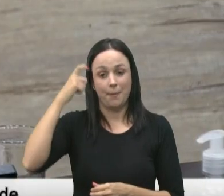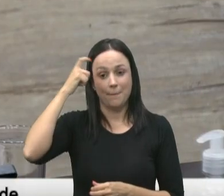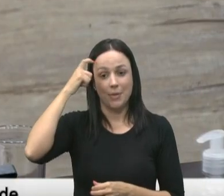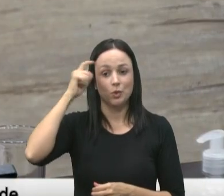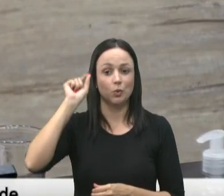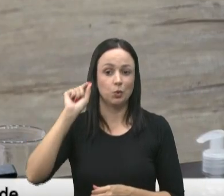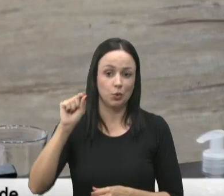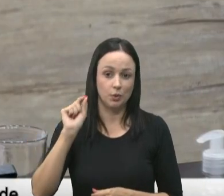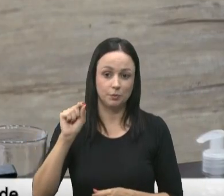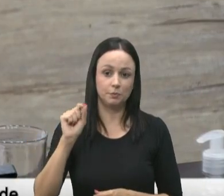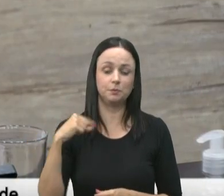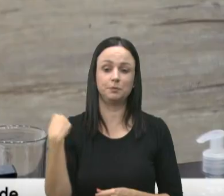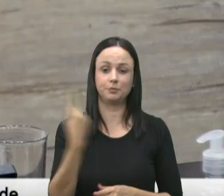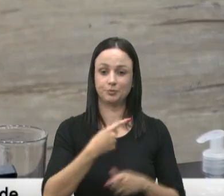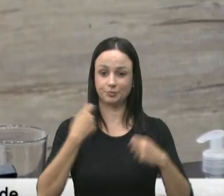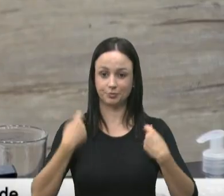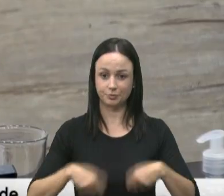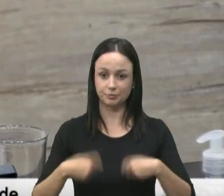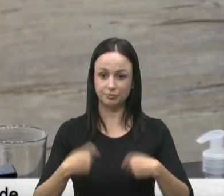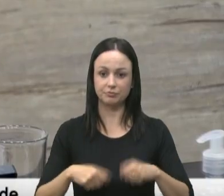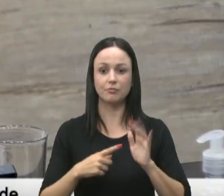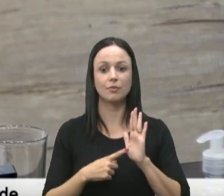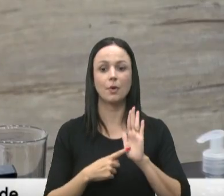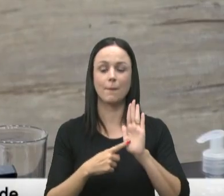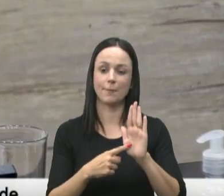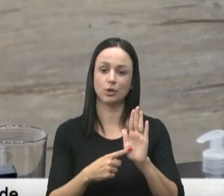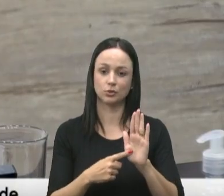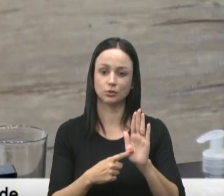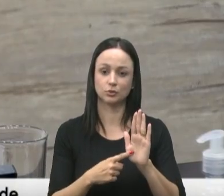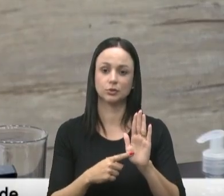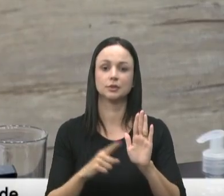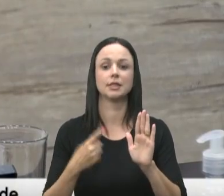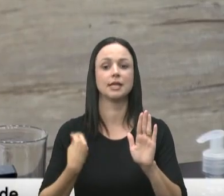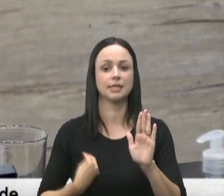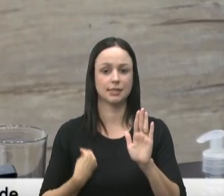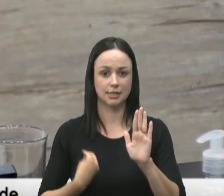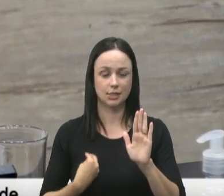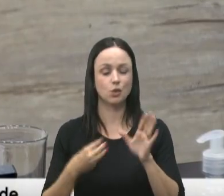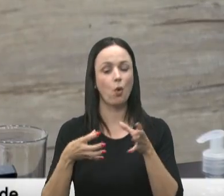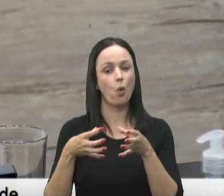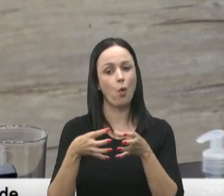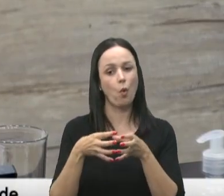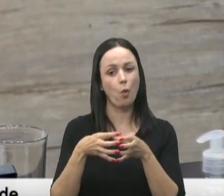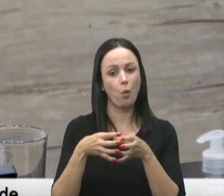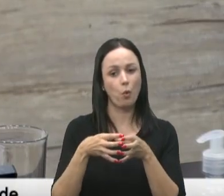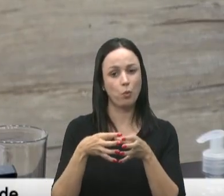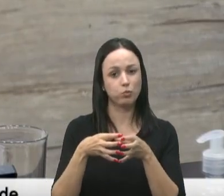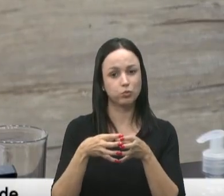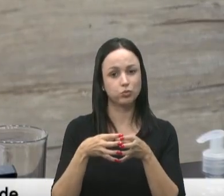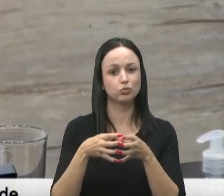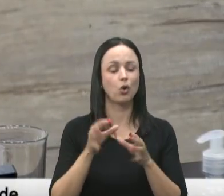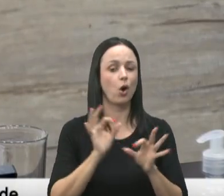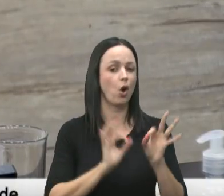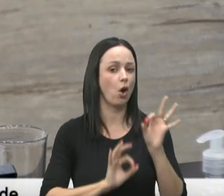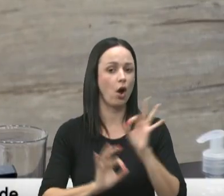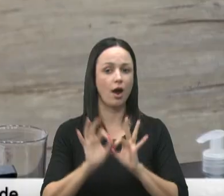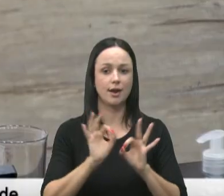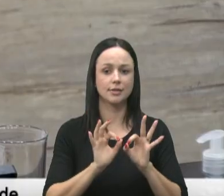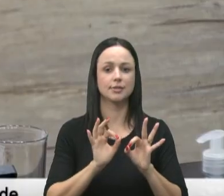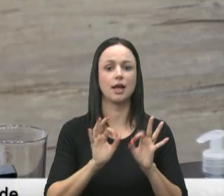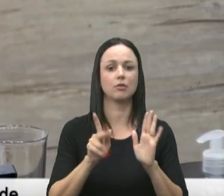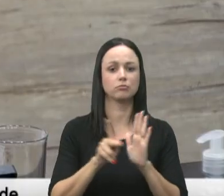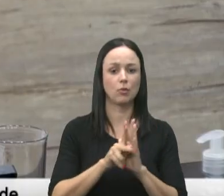nós precisamos mostrar que existe um grupo organizado da diversidade,